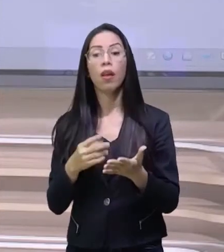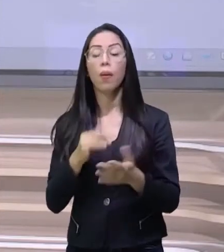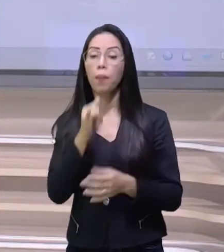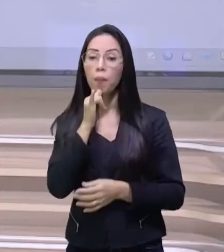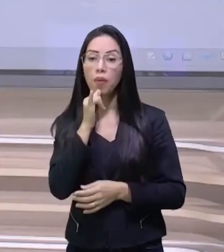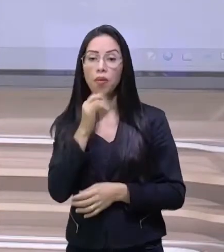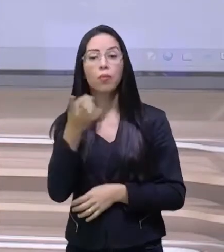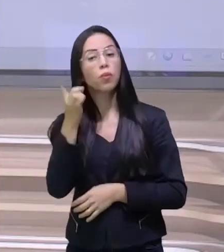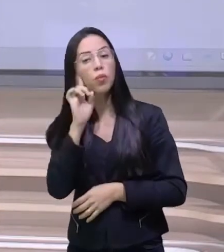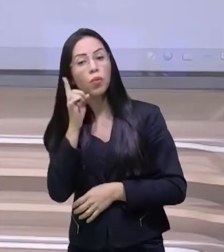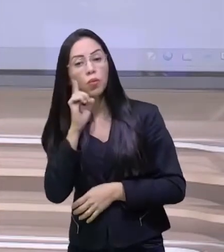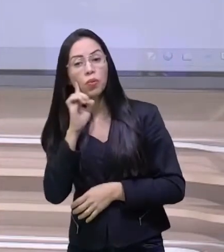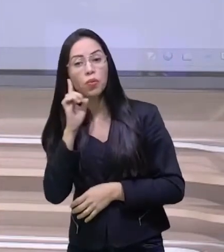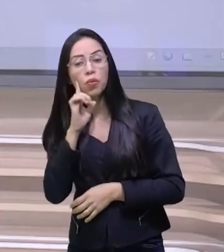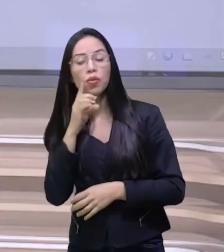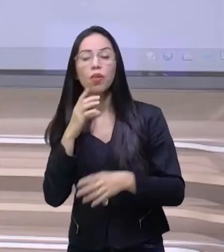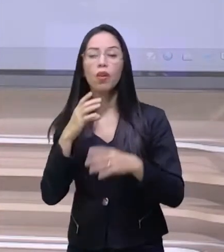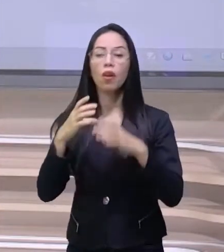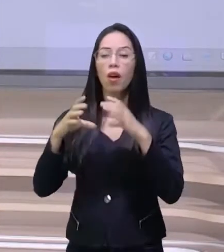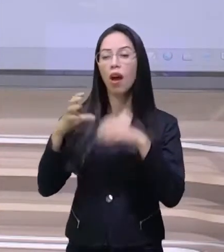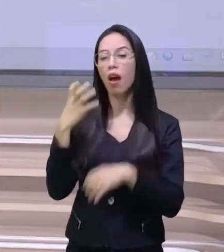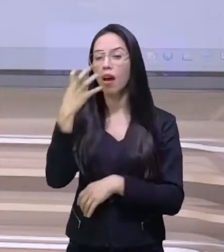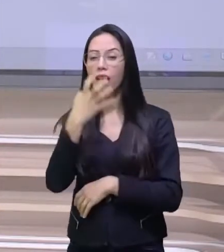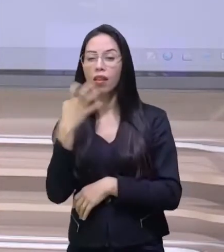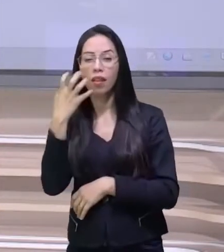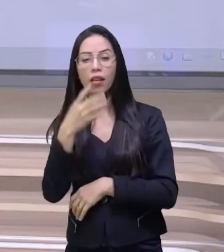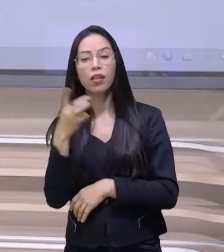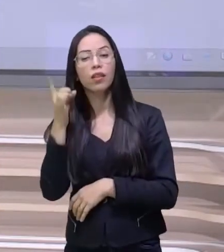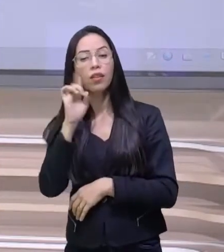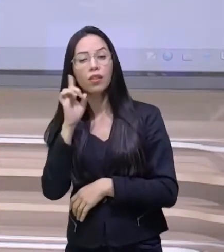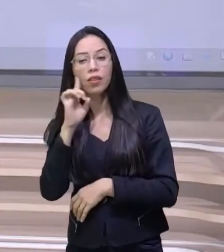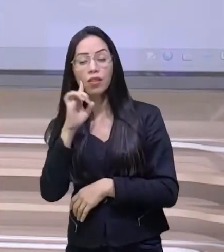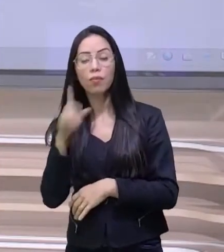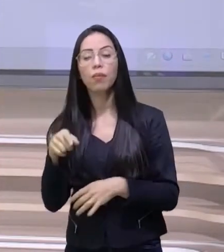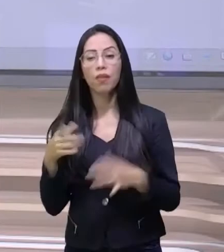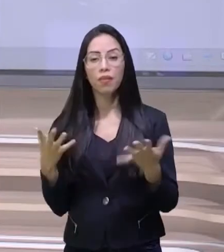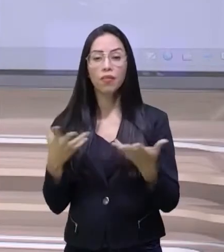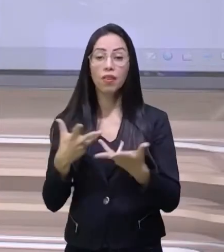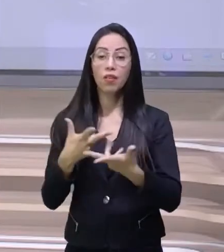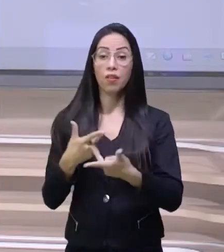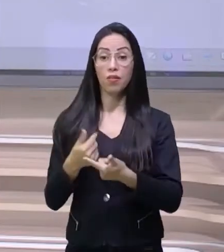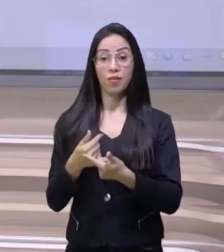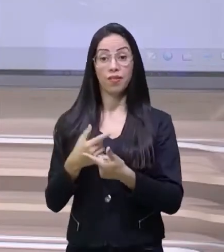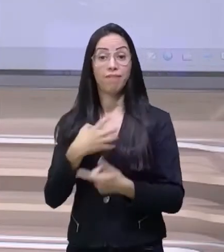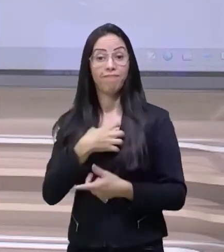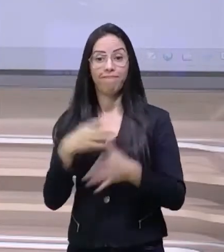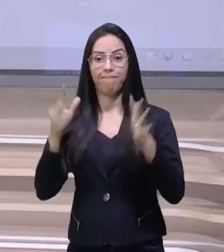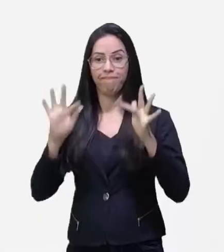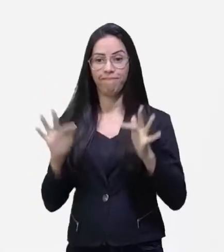ótimo, cantar todo dia é maravilhoso. Estimula e deixa a gente feliz, né? Vamos aqui comigo.